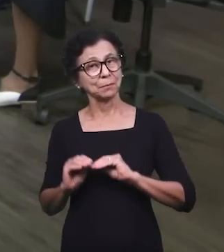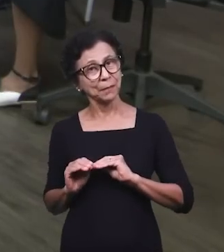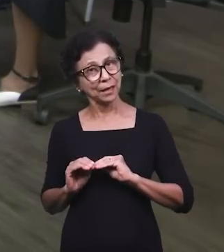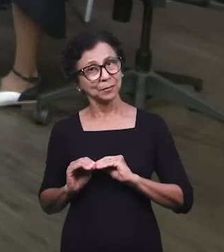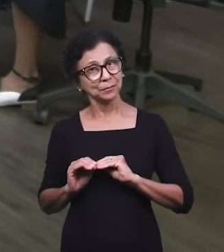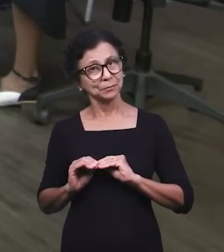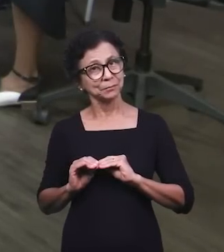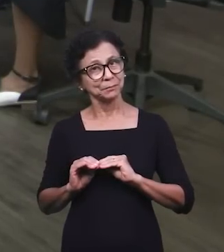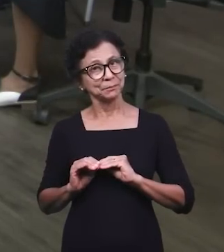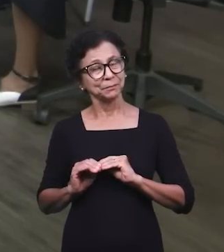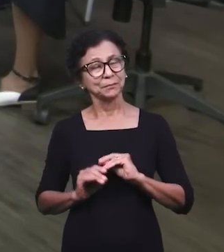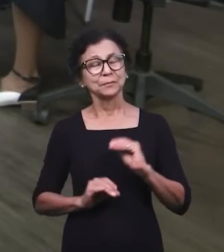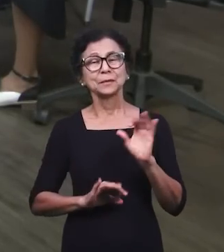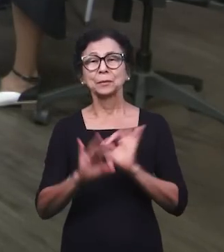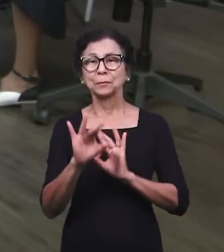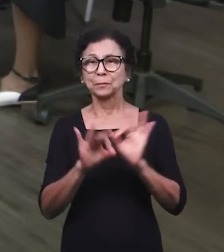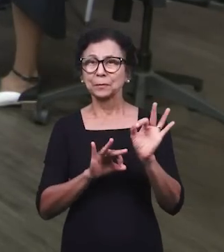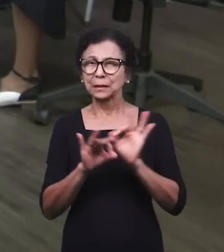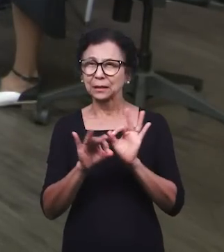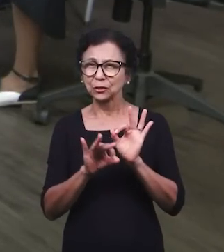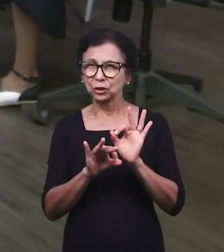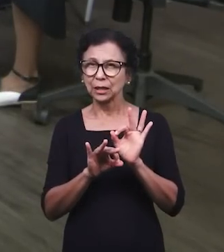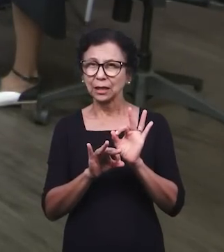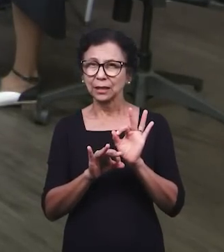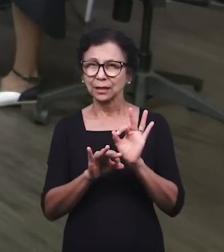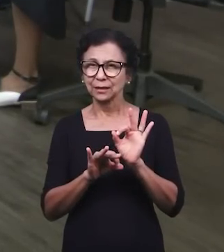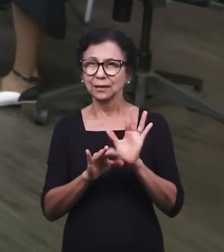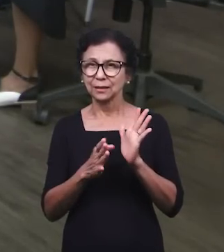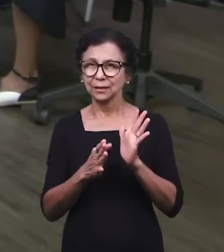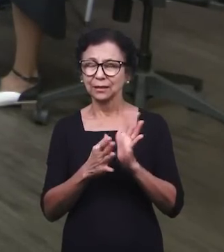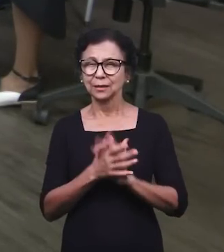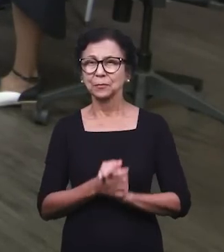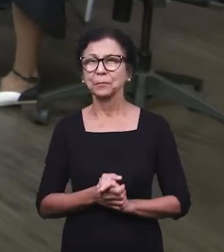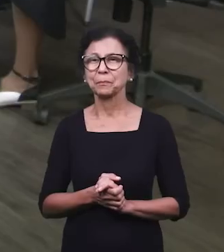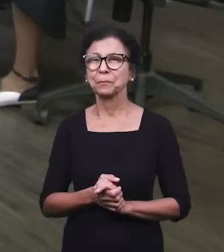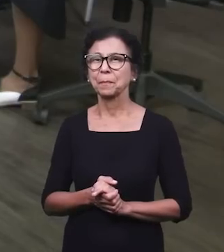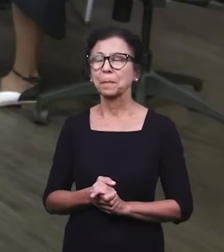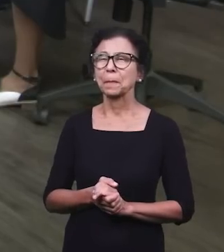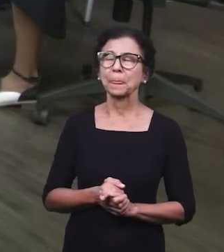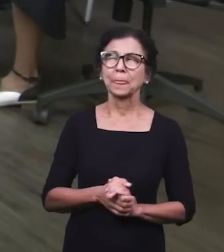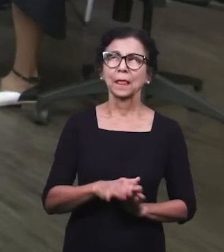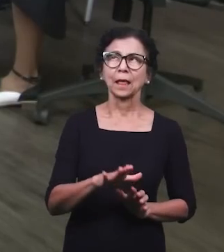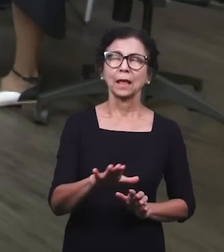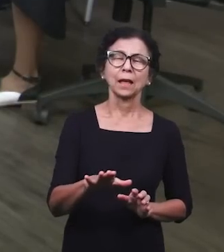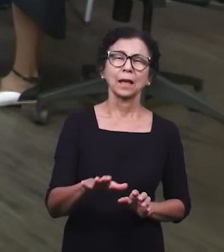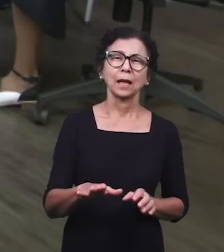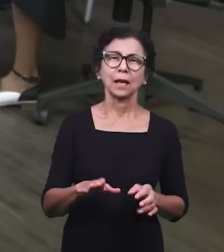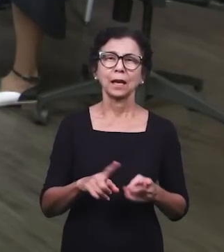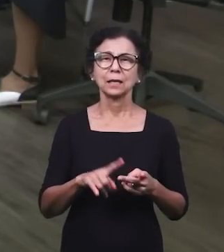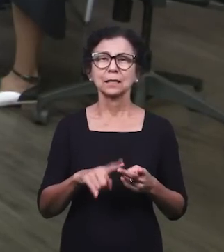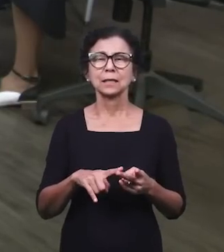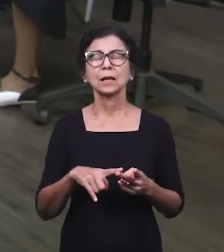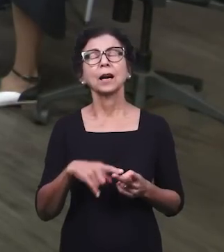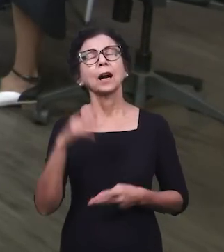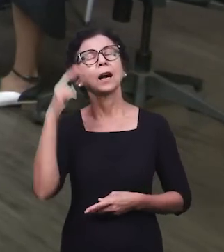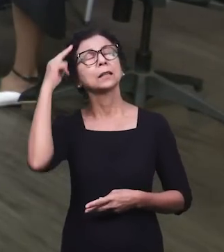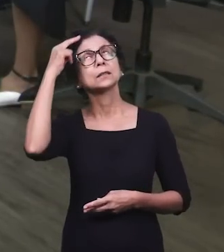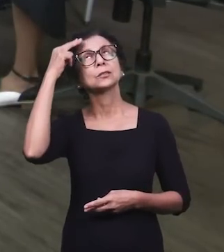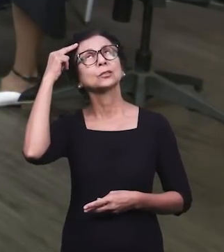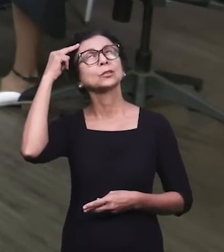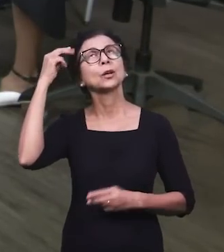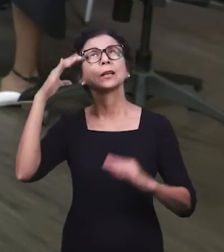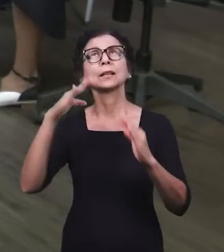planejamento de curto prazo. De médio prazo, por exemplo, o que a gente vai a gente tem um sonho de ter uma casa